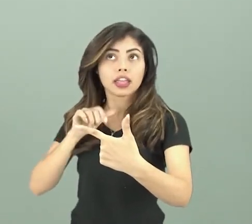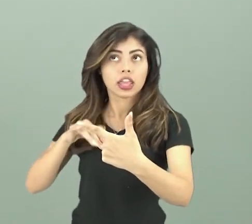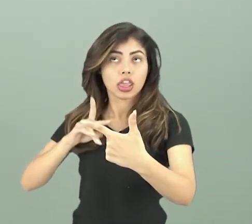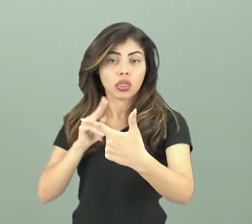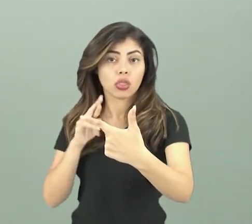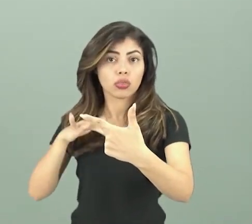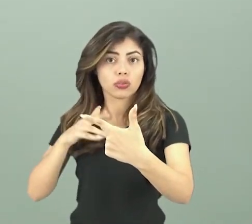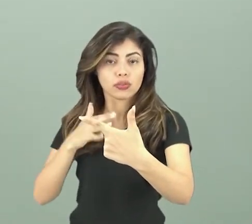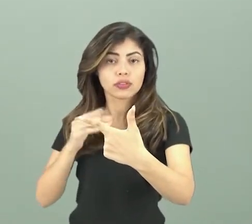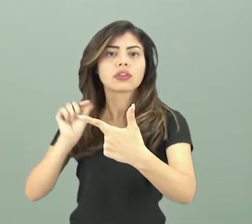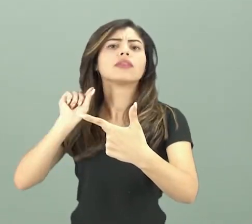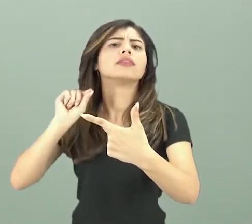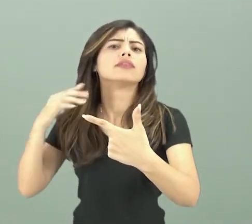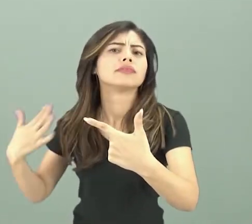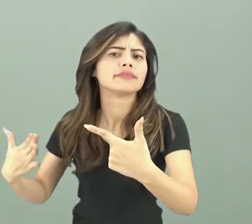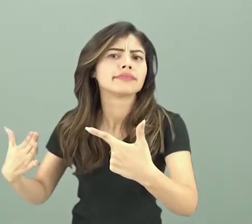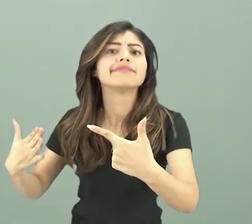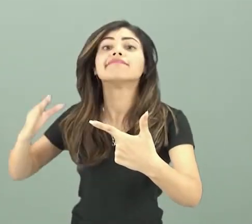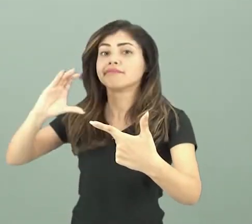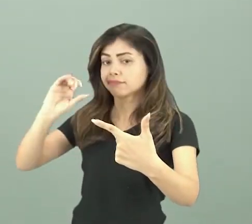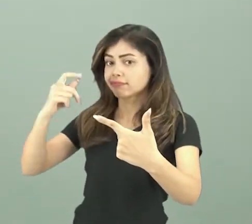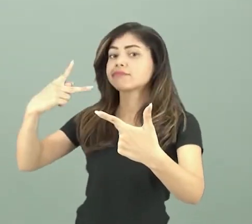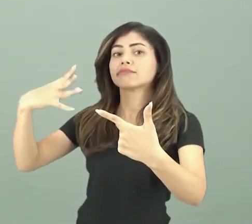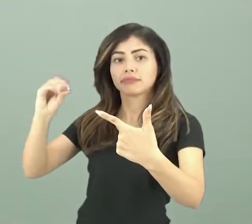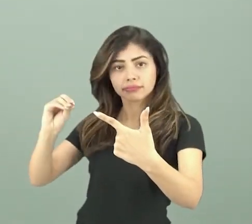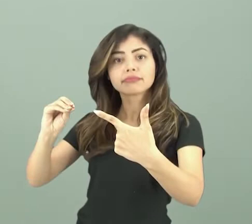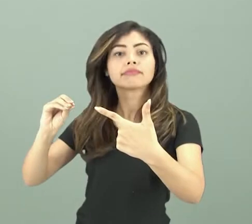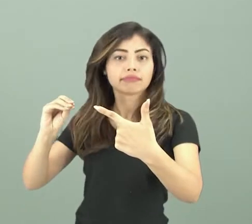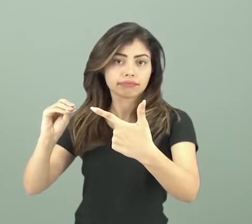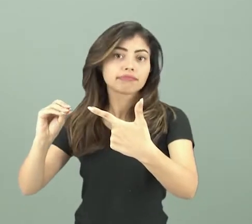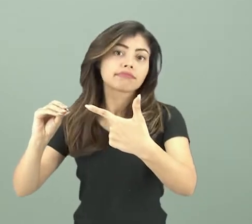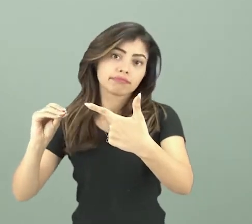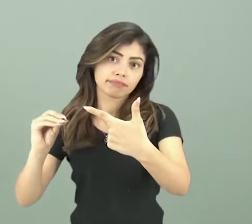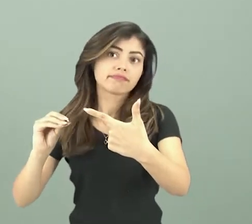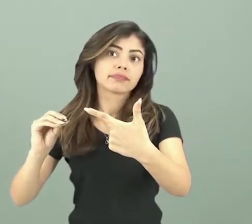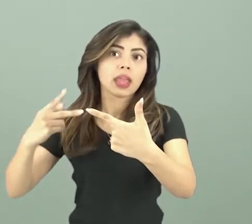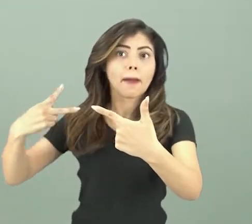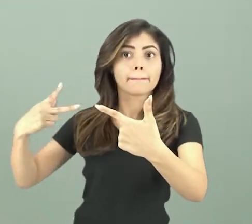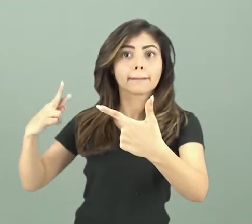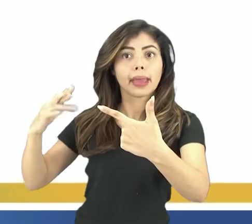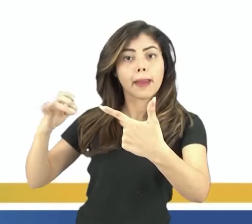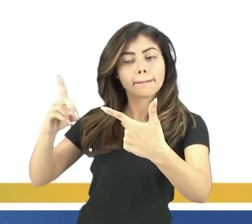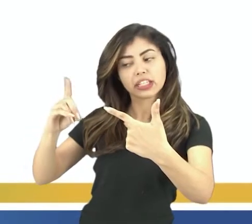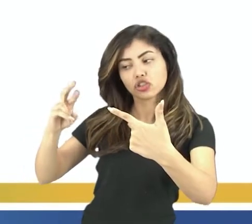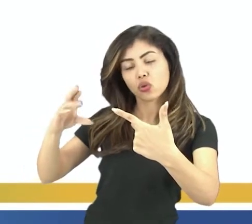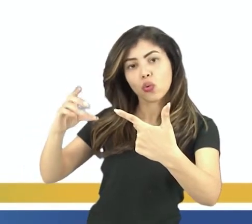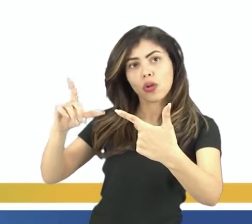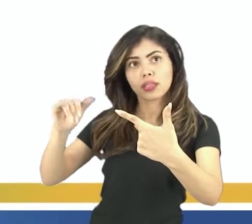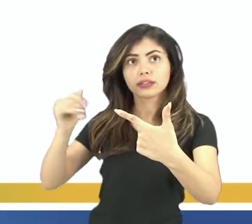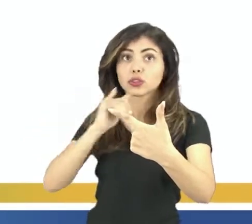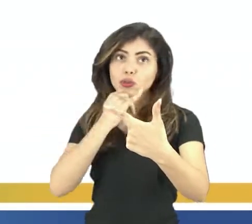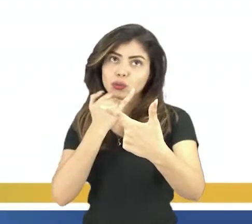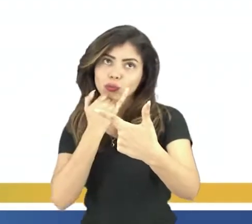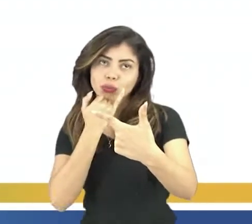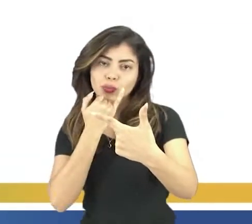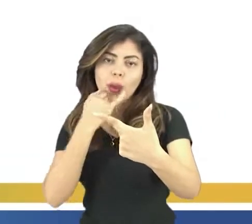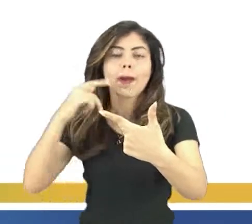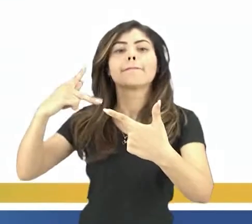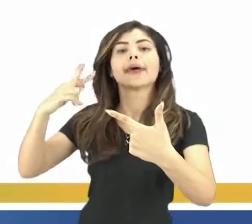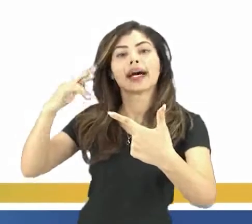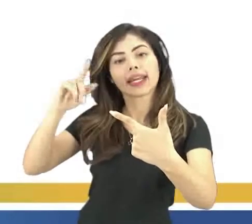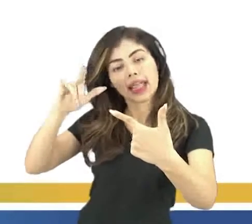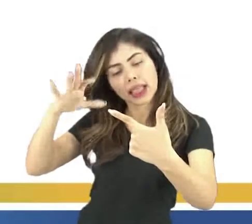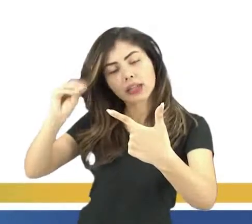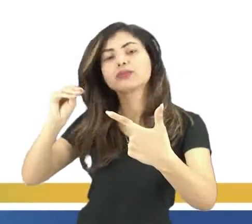de indução, quem é? O campo. Então, ele está dizendo que isso vai ser perpendicular. Vai ser